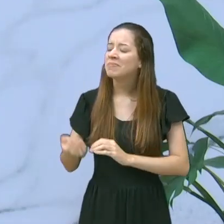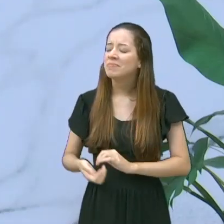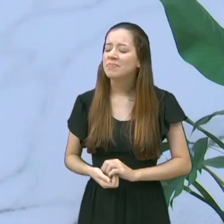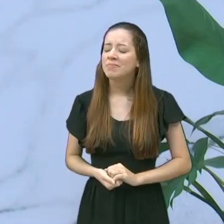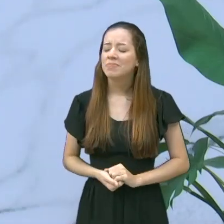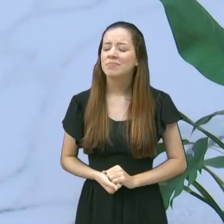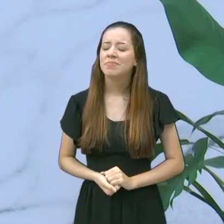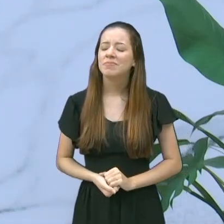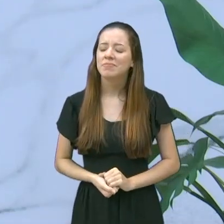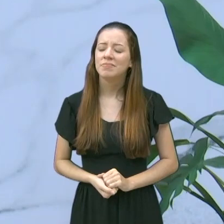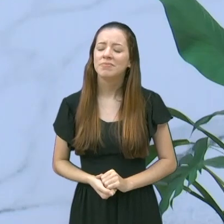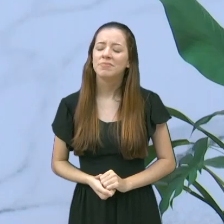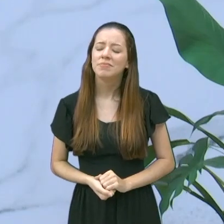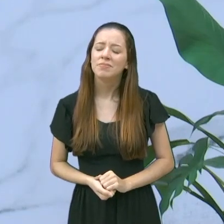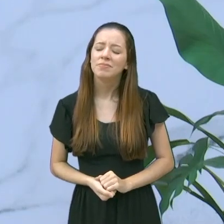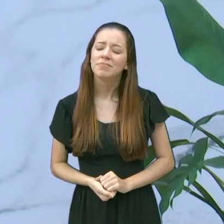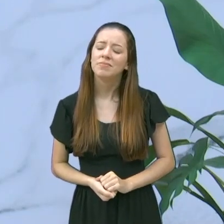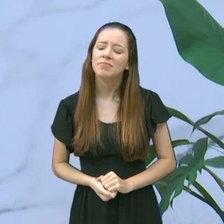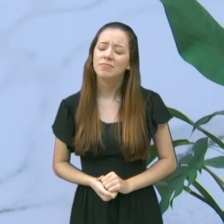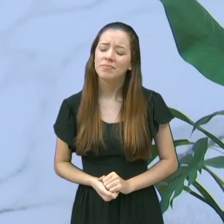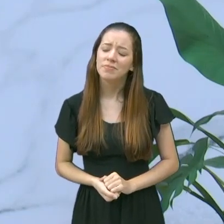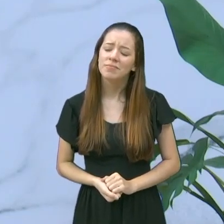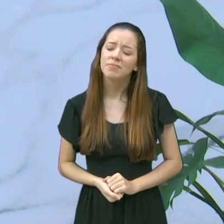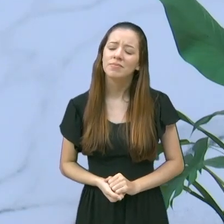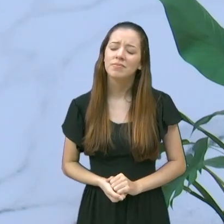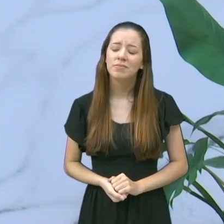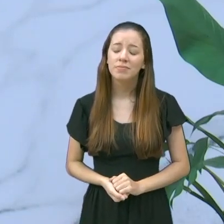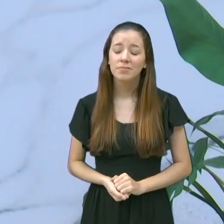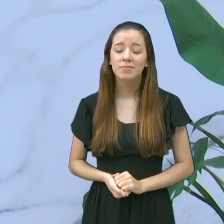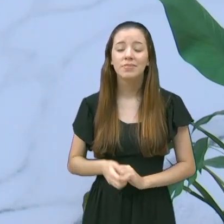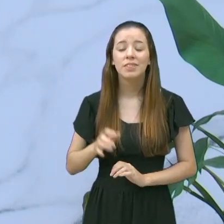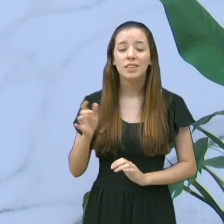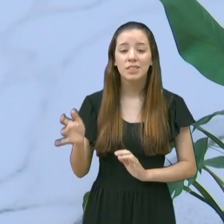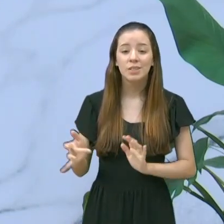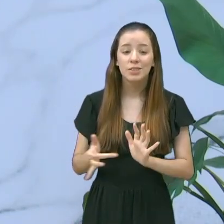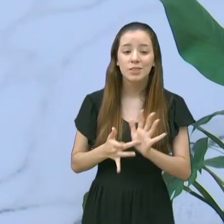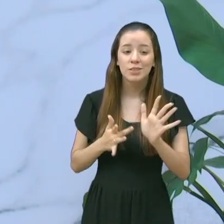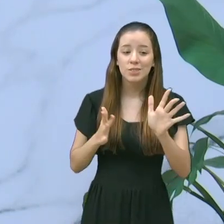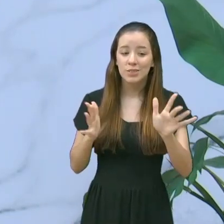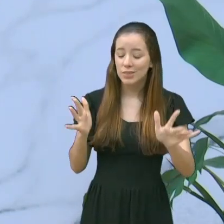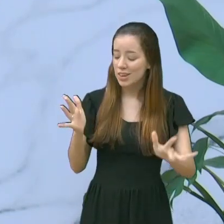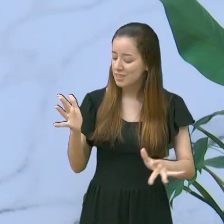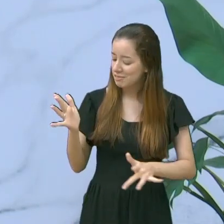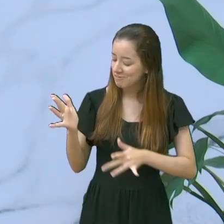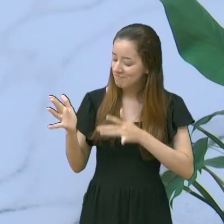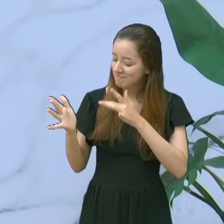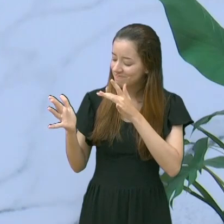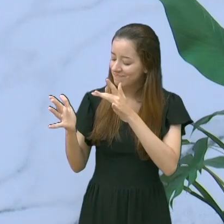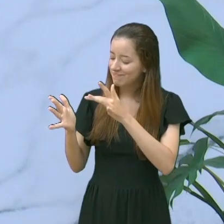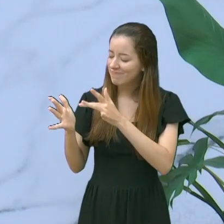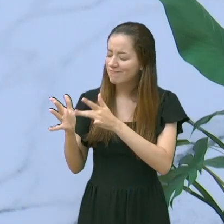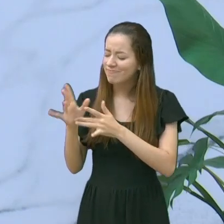Quem é o homem que teve o poder de andar sobre o mar?